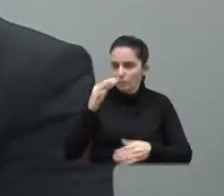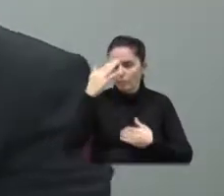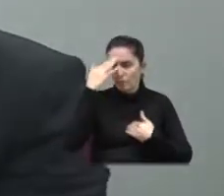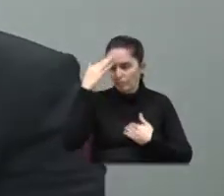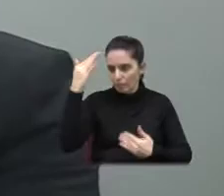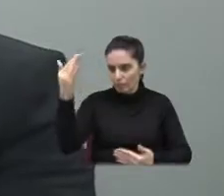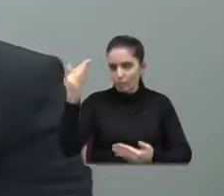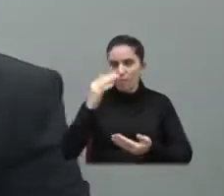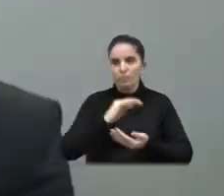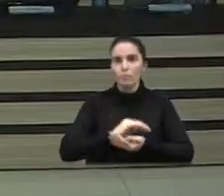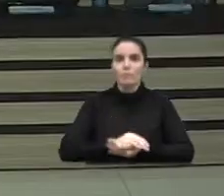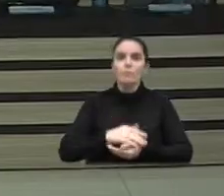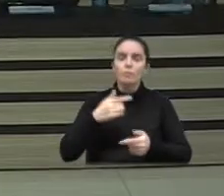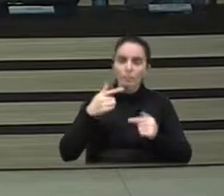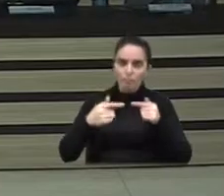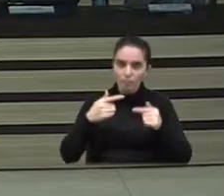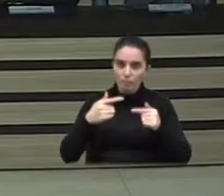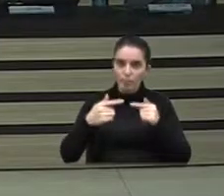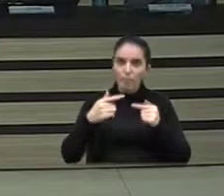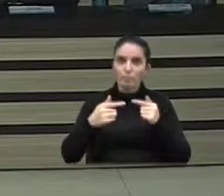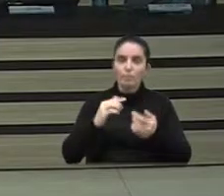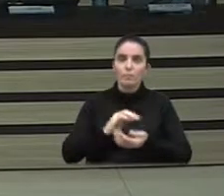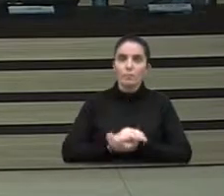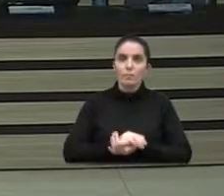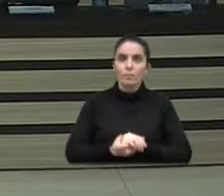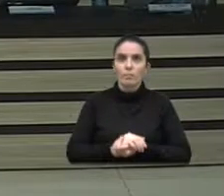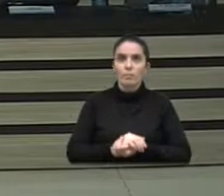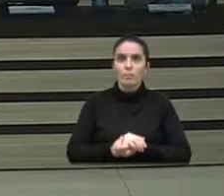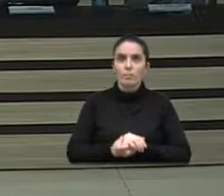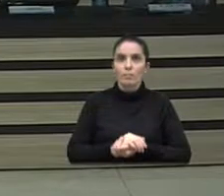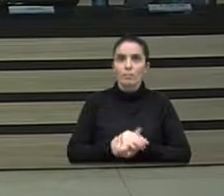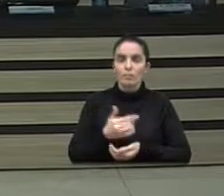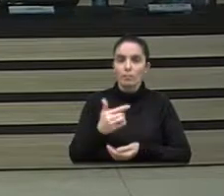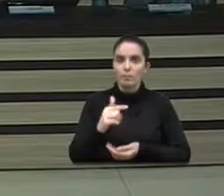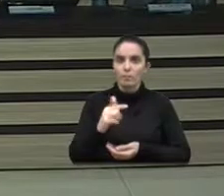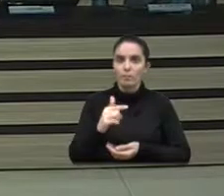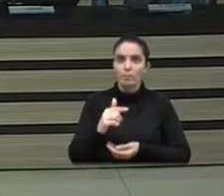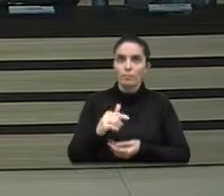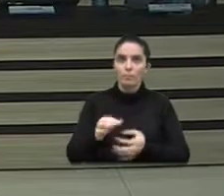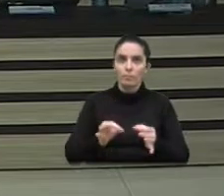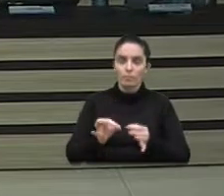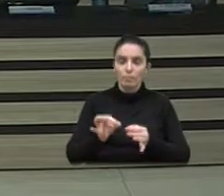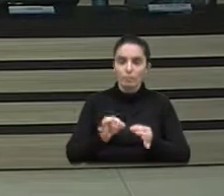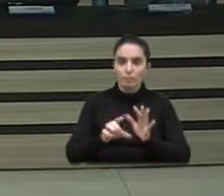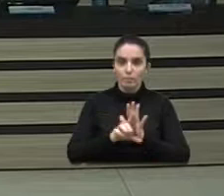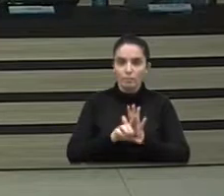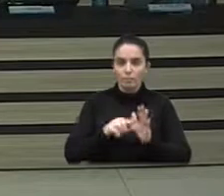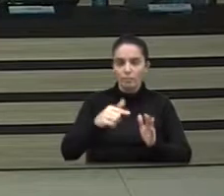Obrigado. Continue em discussão. Não havendo o projeto de lei